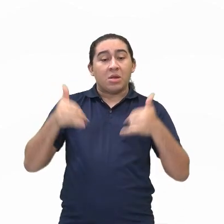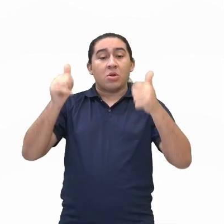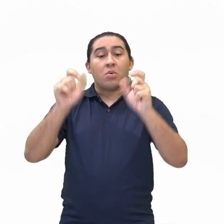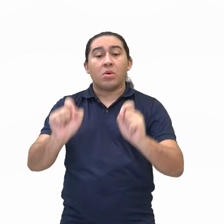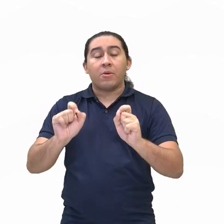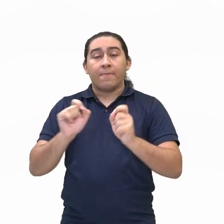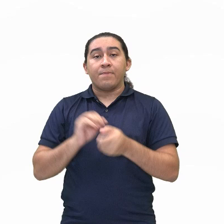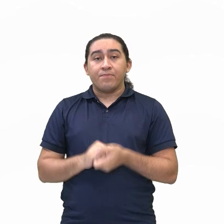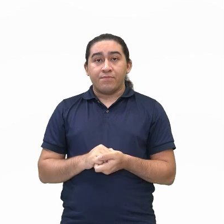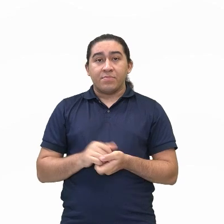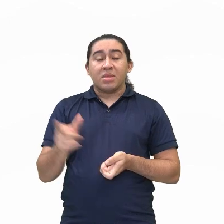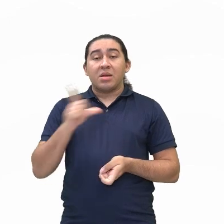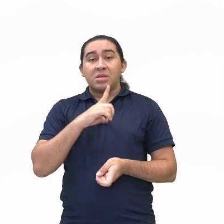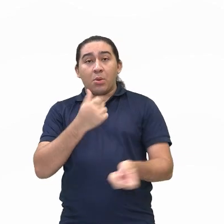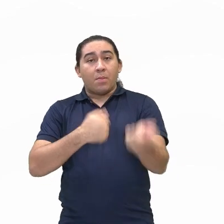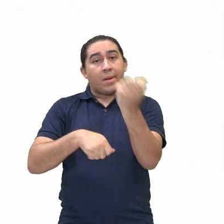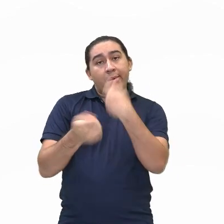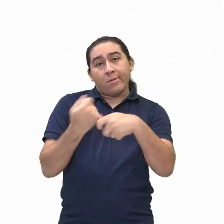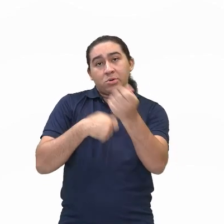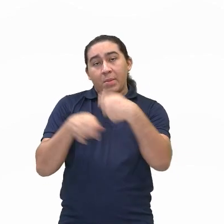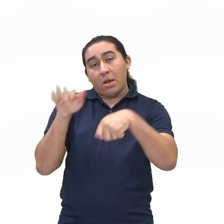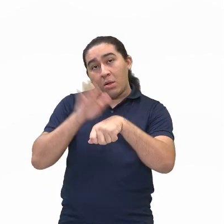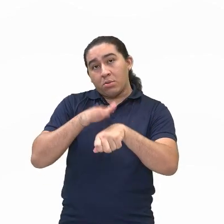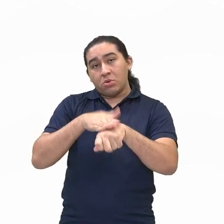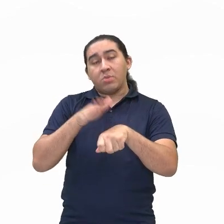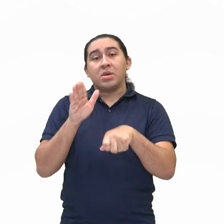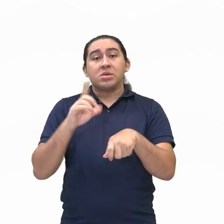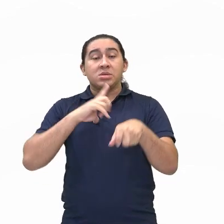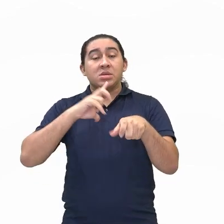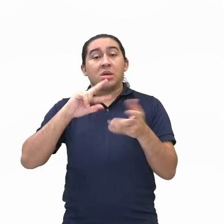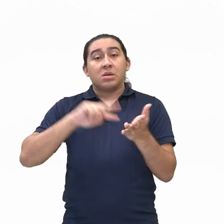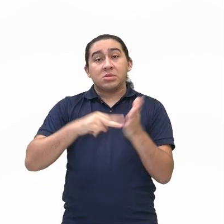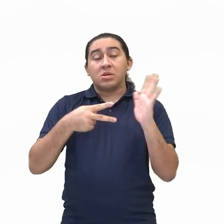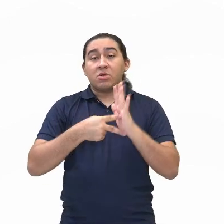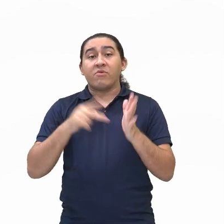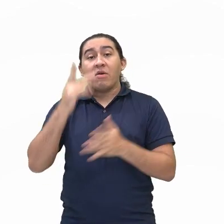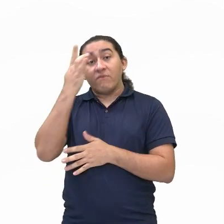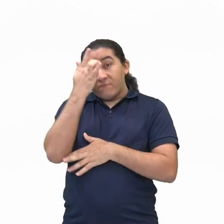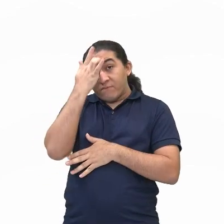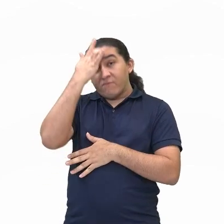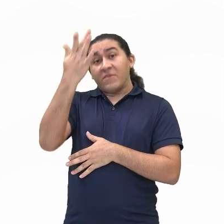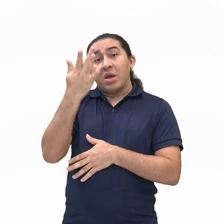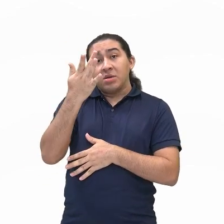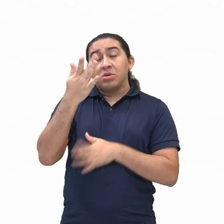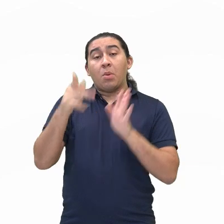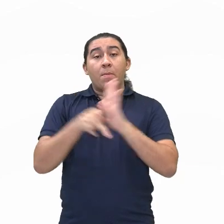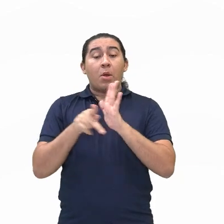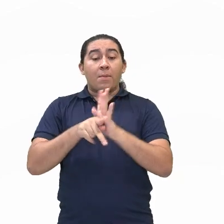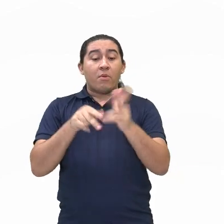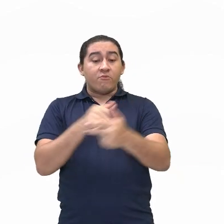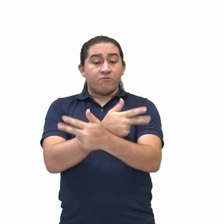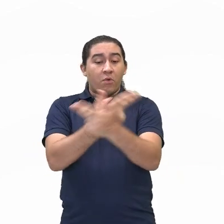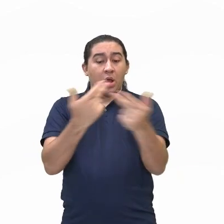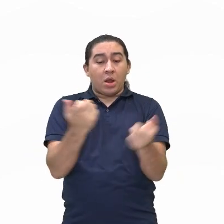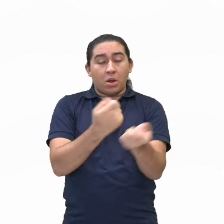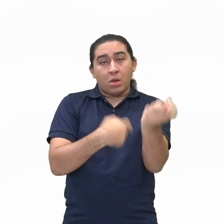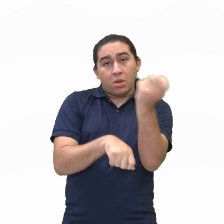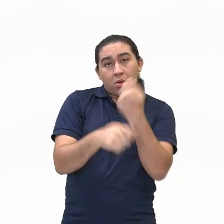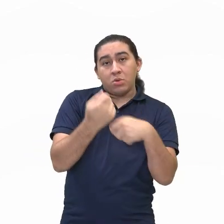A resiliência econômica. Então, isso acaba facilitando e ajudando nessa diversificação